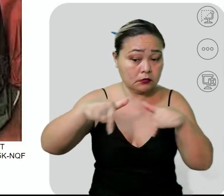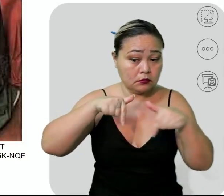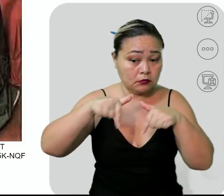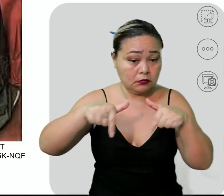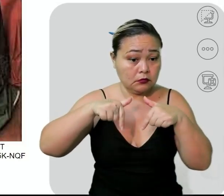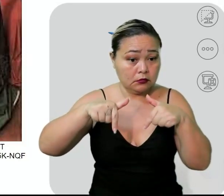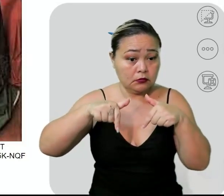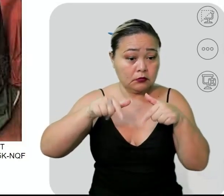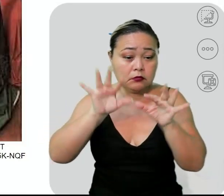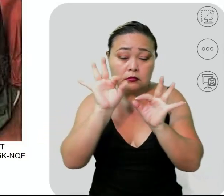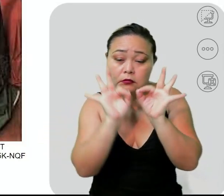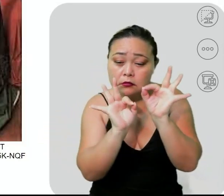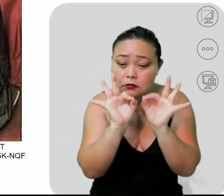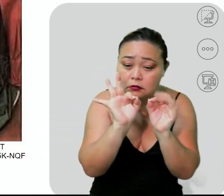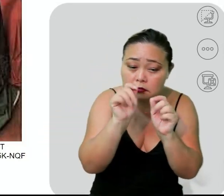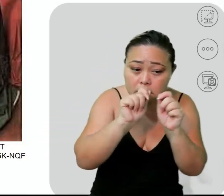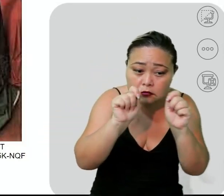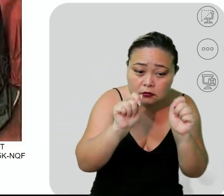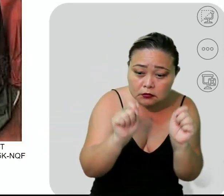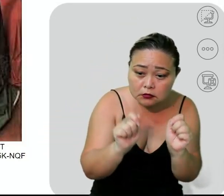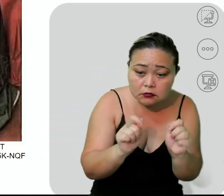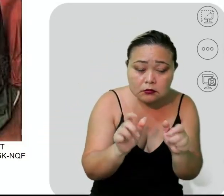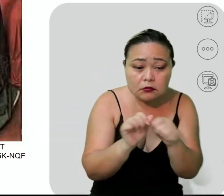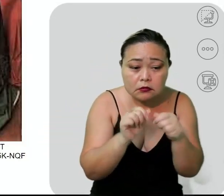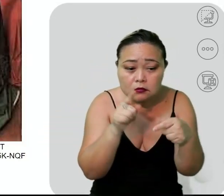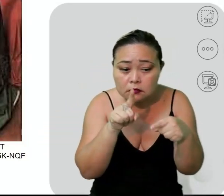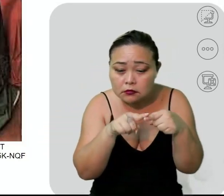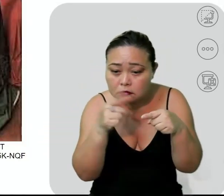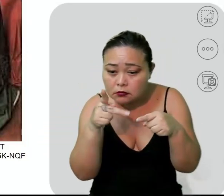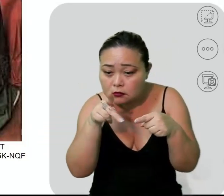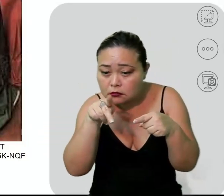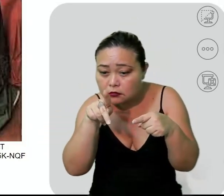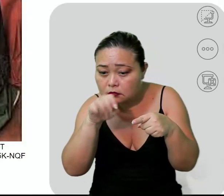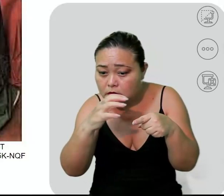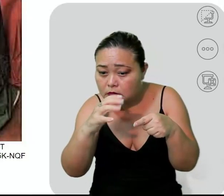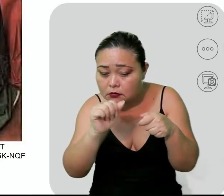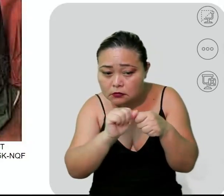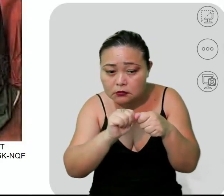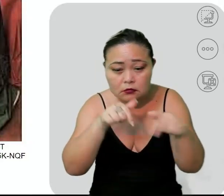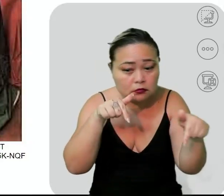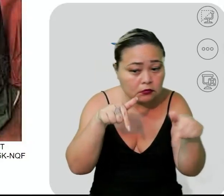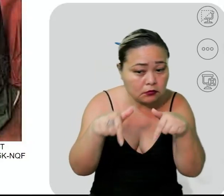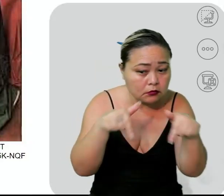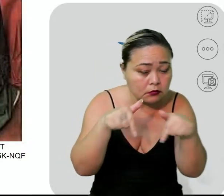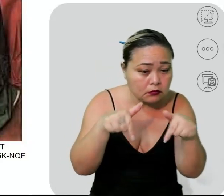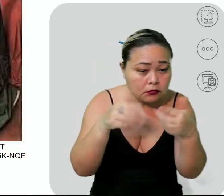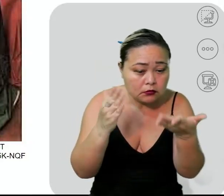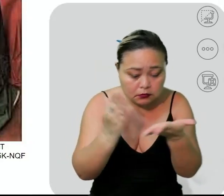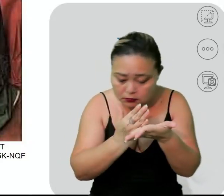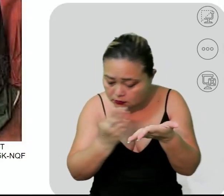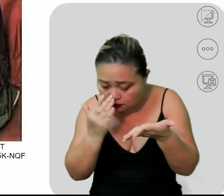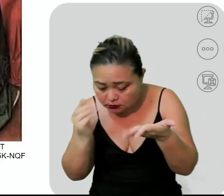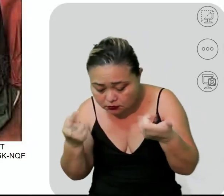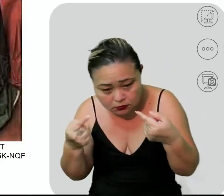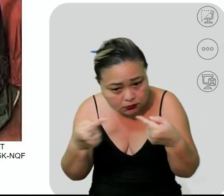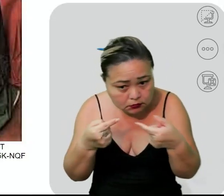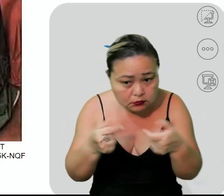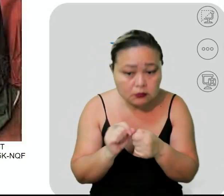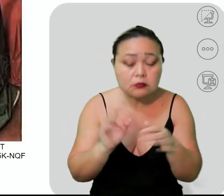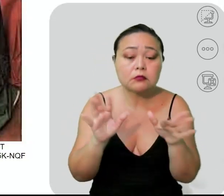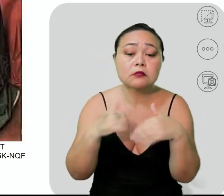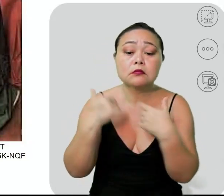estão esculpindo algum tipo de peça, né, trabalhando em livro, né, alguma coisa